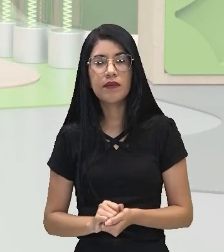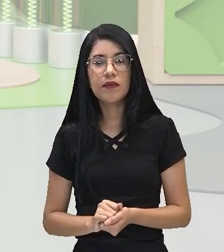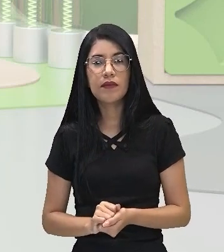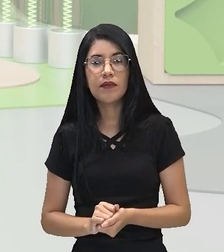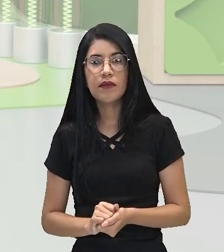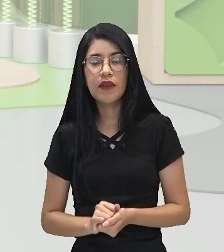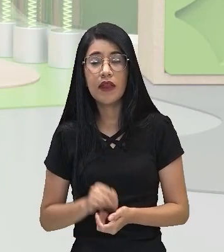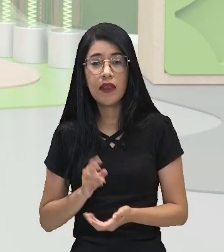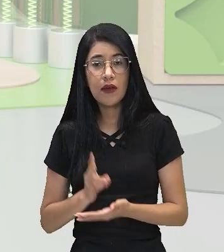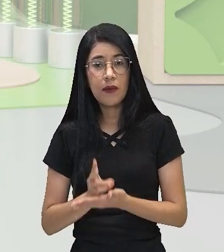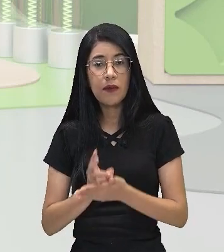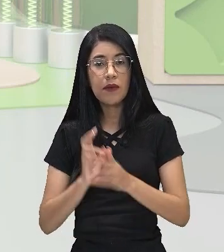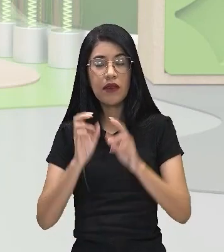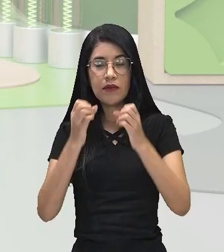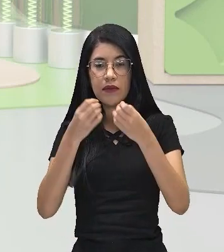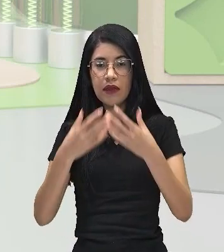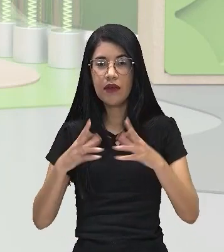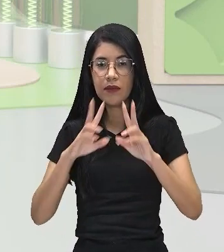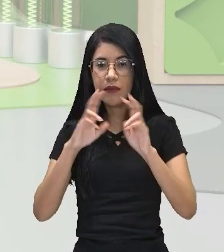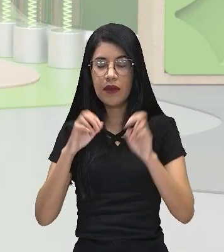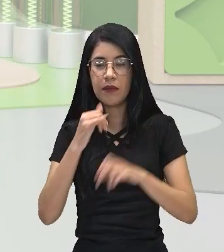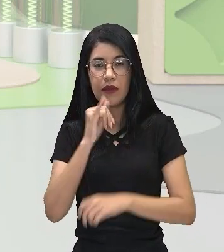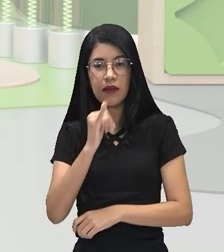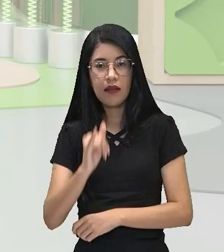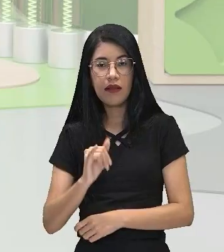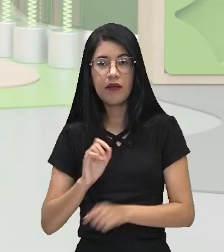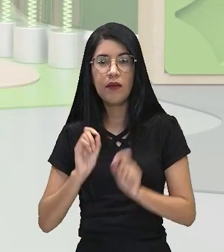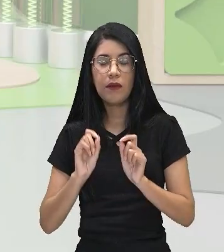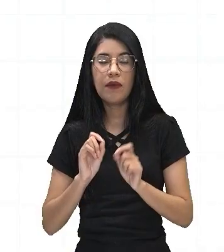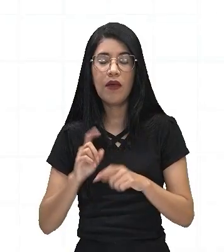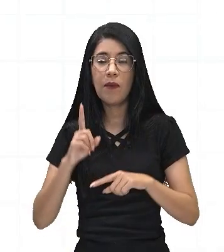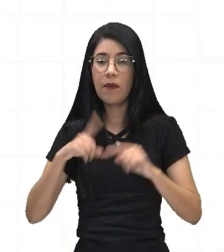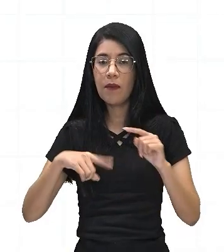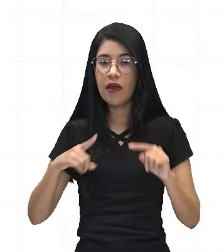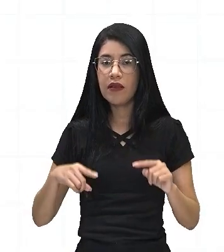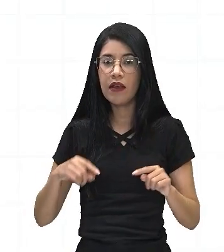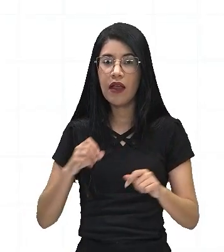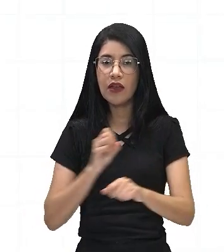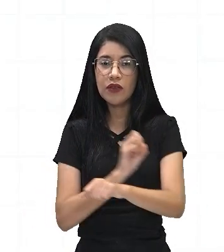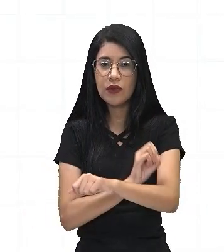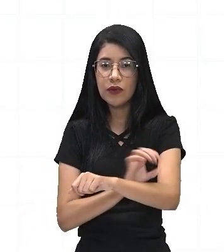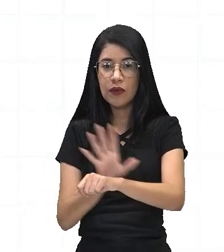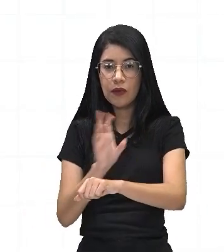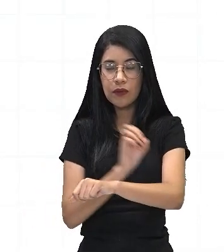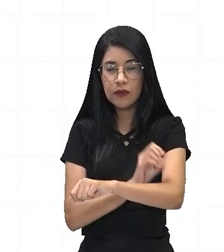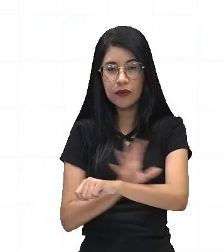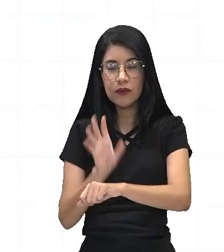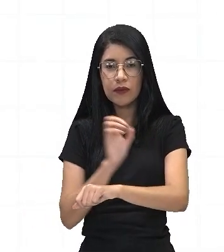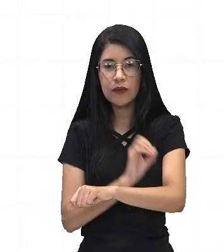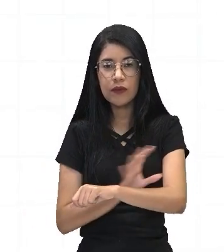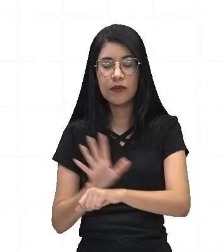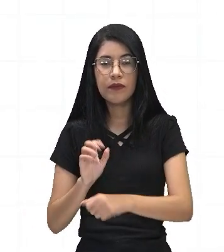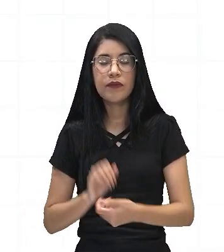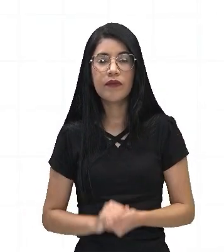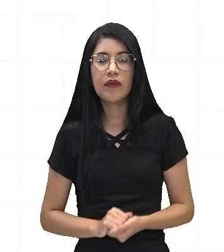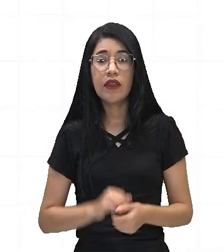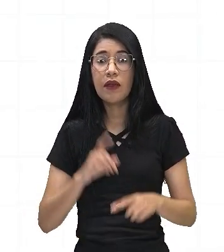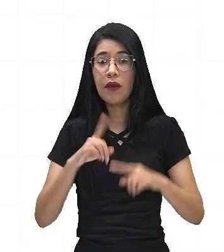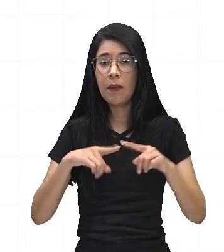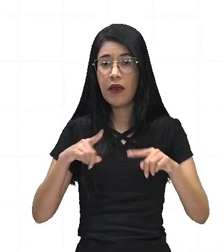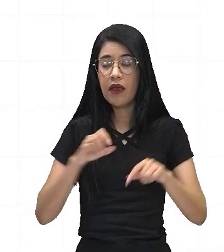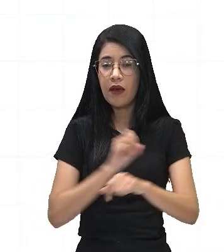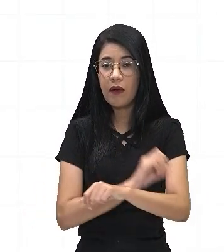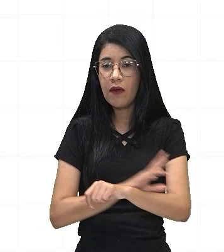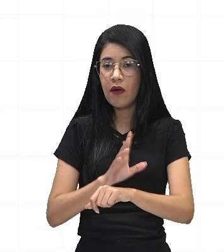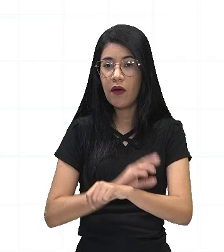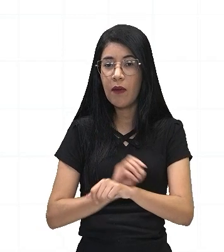continuar falando aí sobre eletricidade. Vamos relembrar agora os materiais condutores. Os materiais condutores, eles compartilham